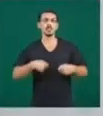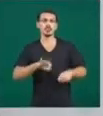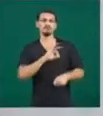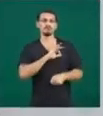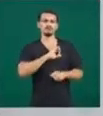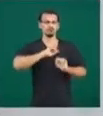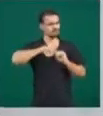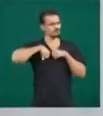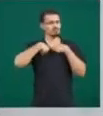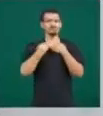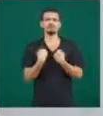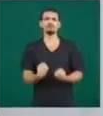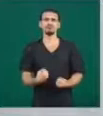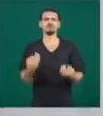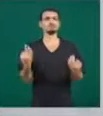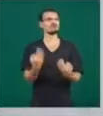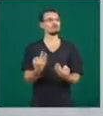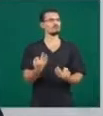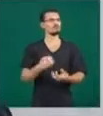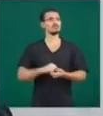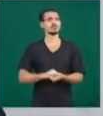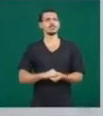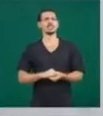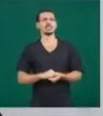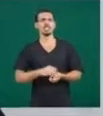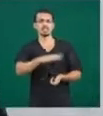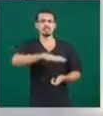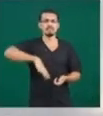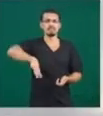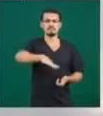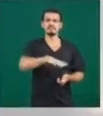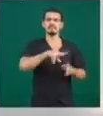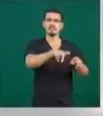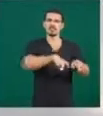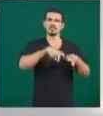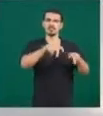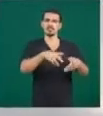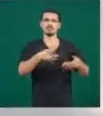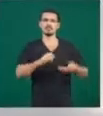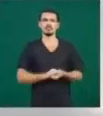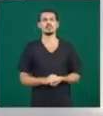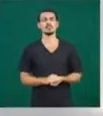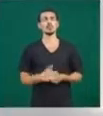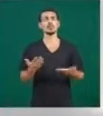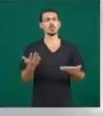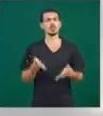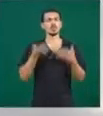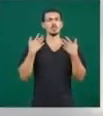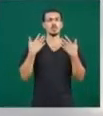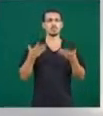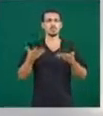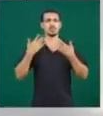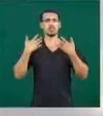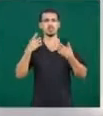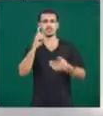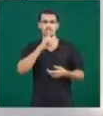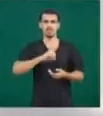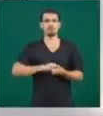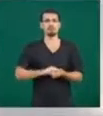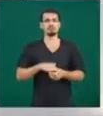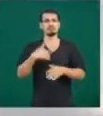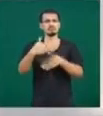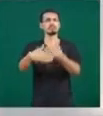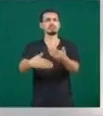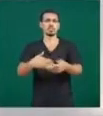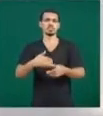dos representantes dos produtores rurais de Uberlândia e de toda a região. Hoje o dia foi bem quente em toda a região e deve continuar assim nos próximos